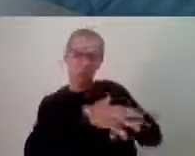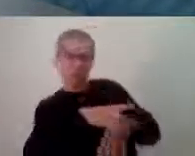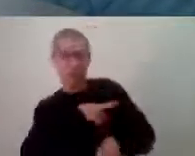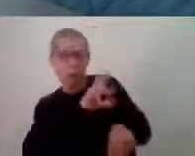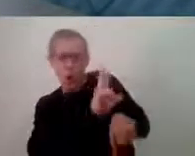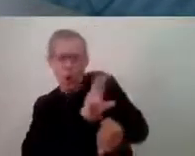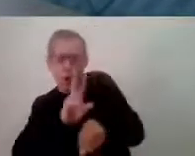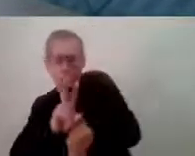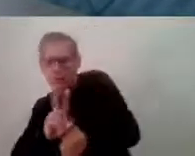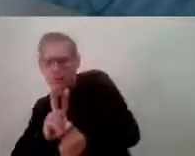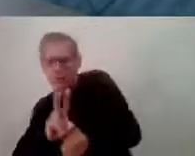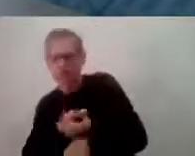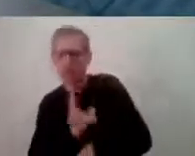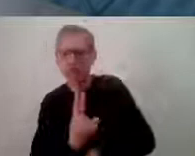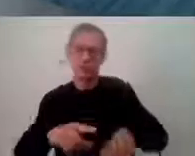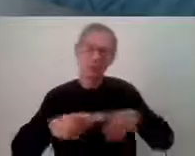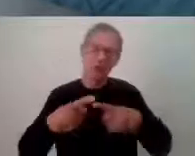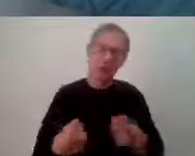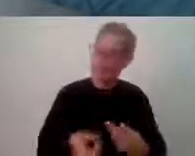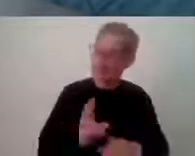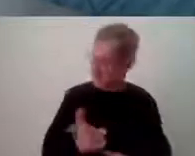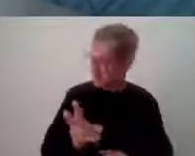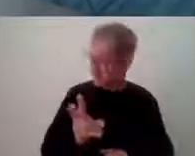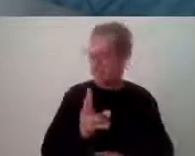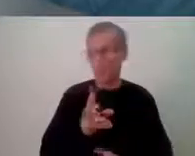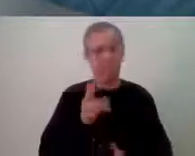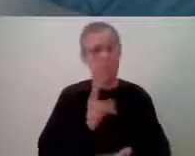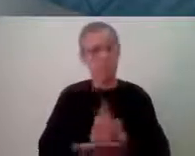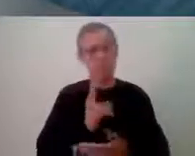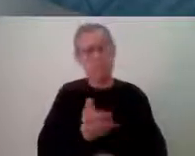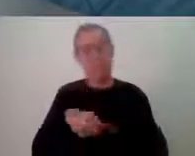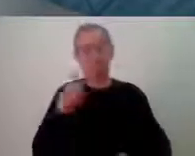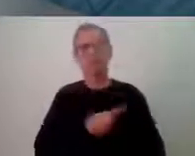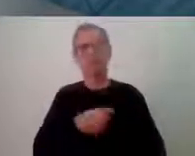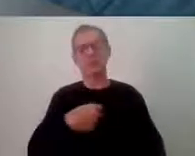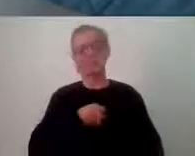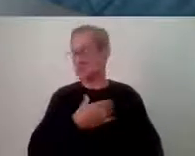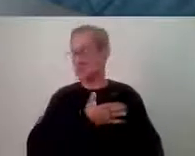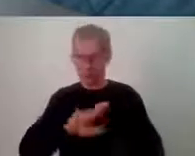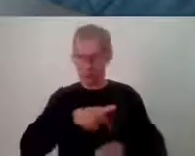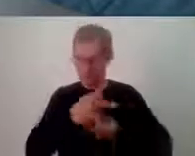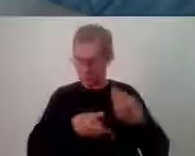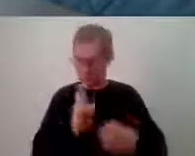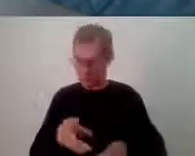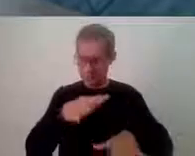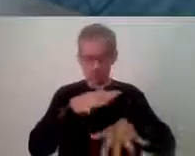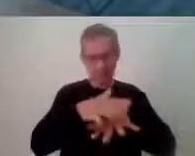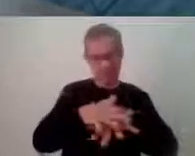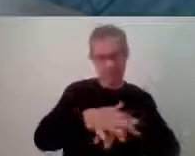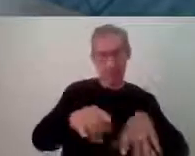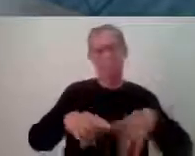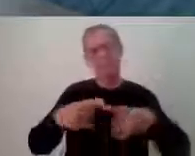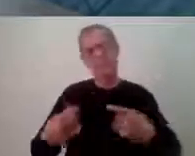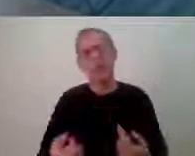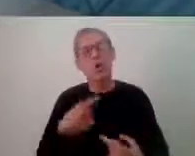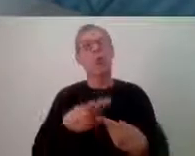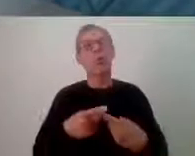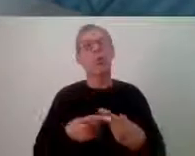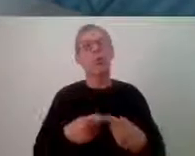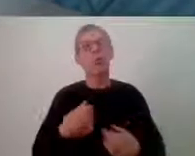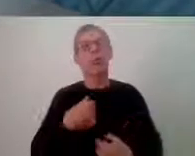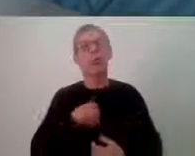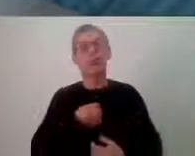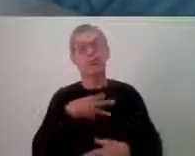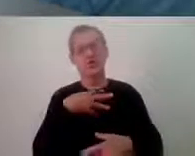tomar muito cuidado com o sempre. Ele nem sempre é sempre. Então, gente, eu não gosto de falar sempre em matemática. Por que não? Eu